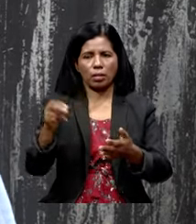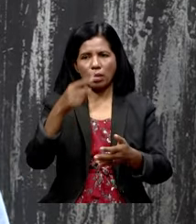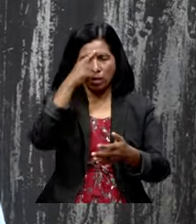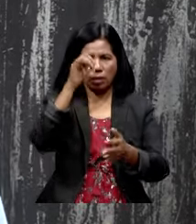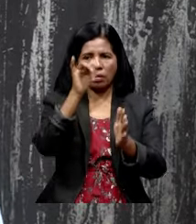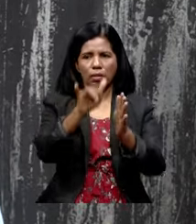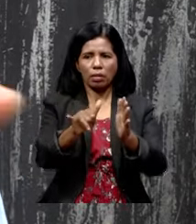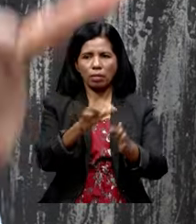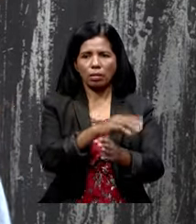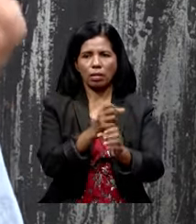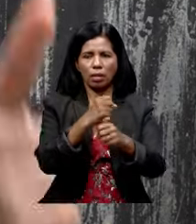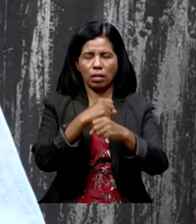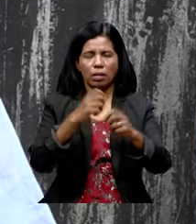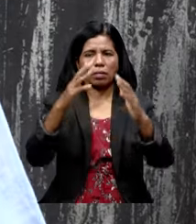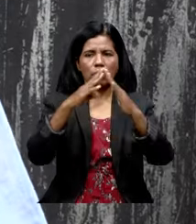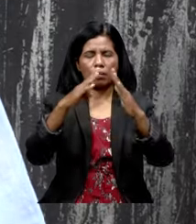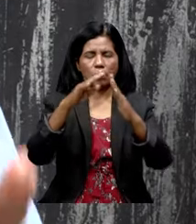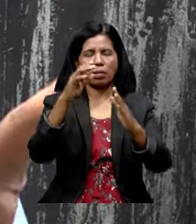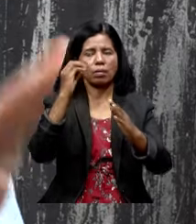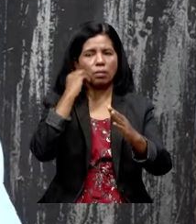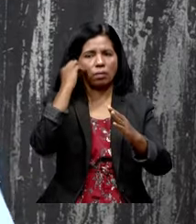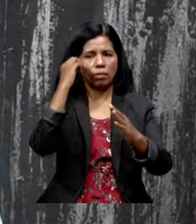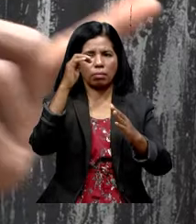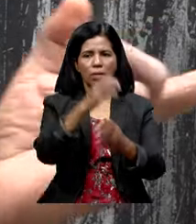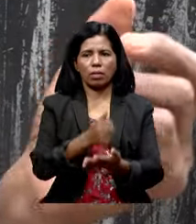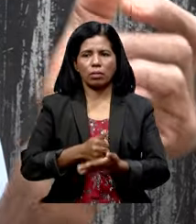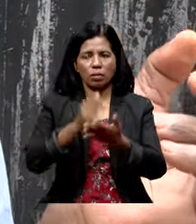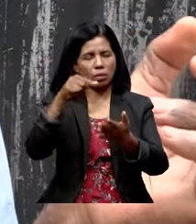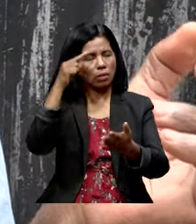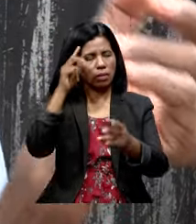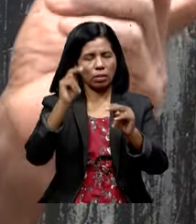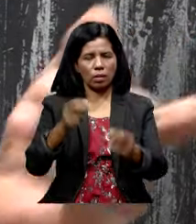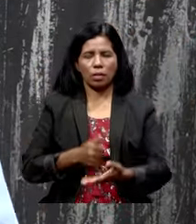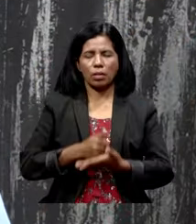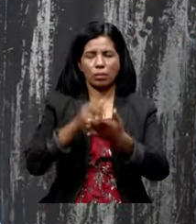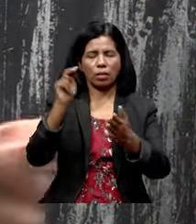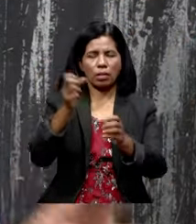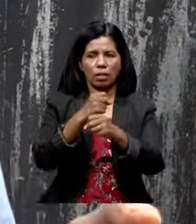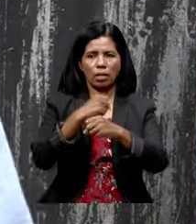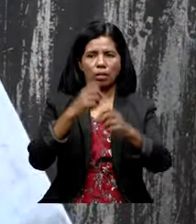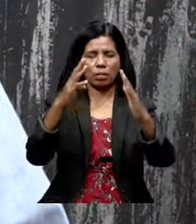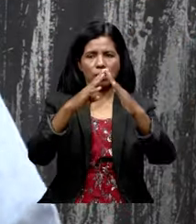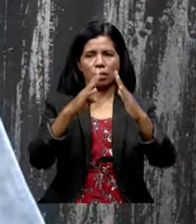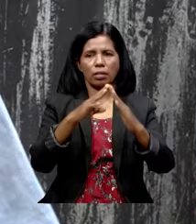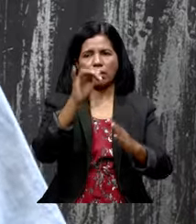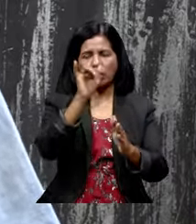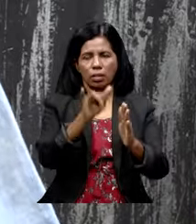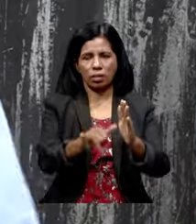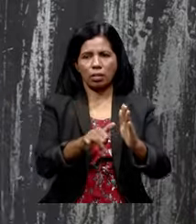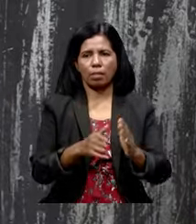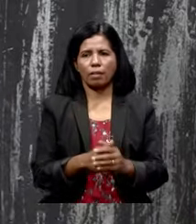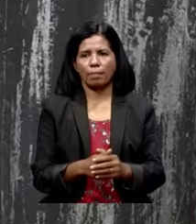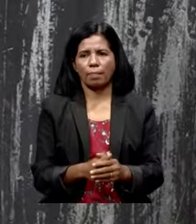né, ela tem galo nenhuma para ela que tá. Estar tem tal mata governo tem tal mata mania para halu nyuma keta para hela keta